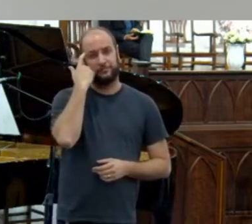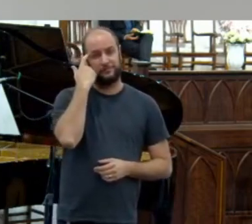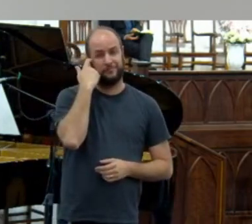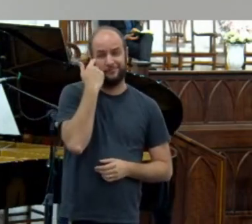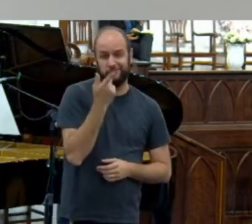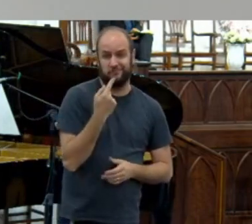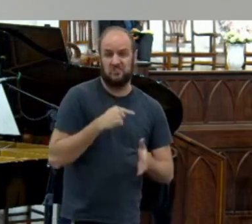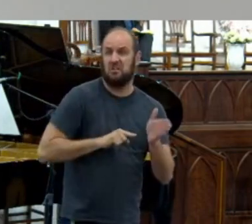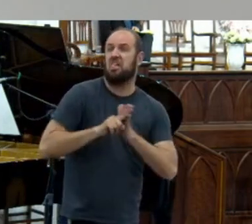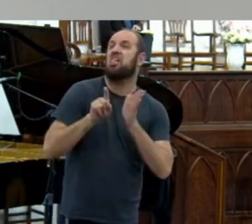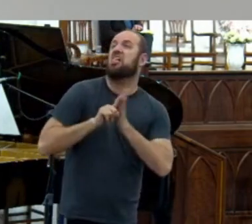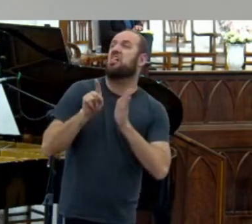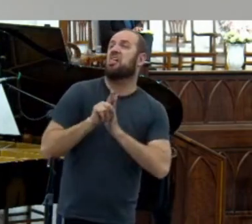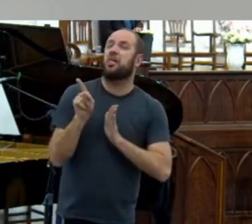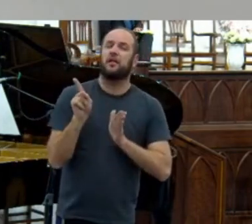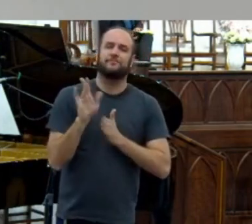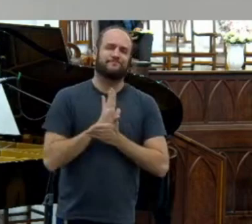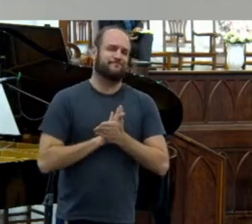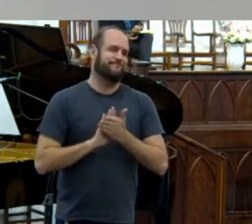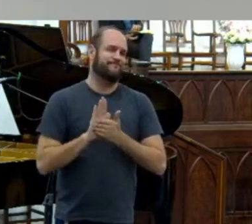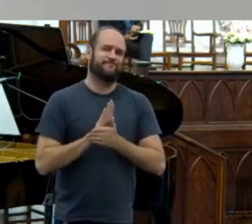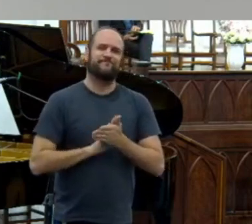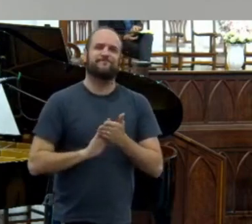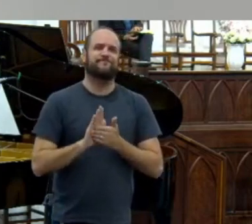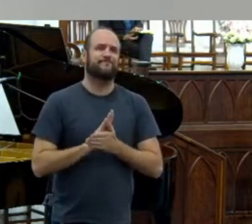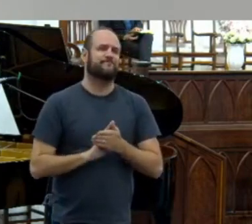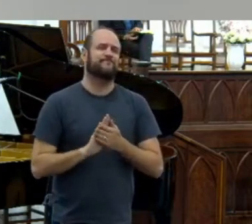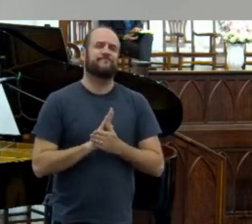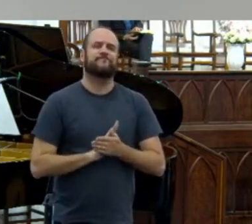me questionar no que eu faço.